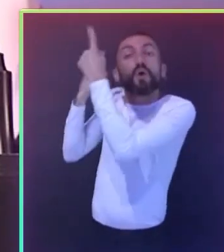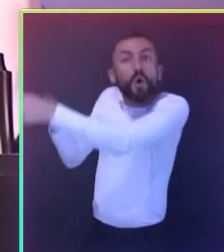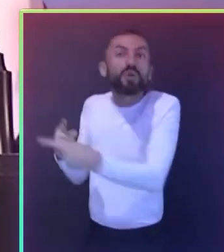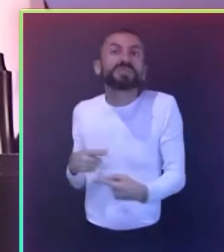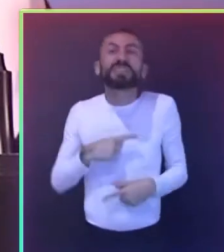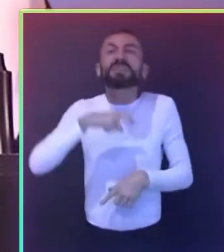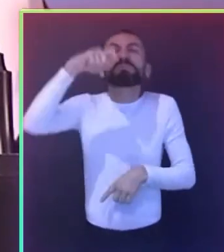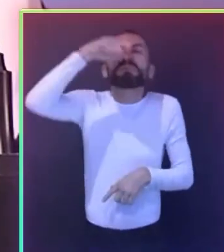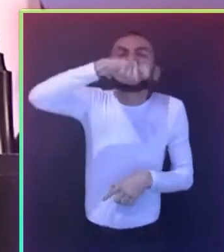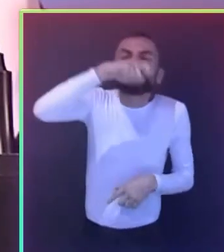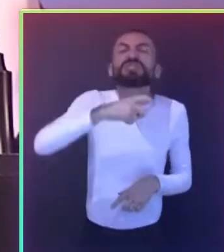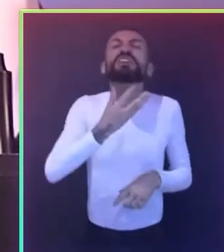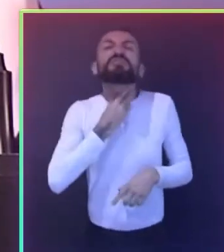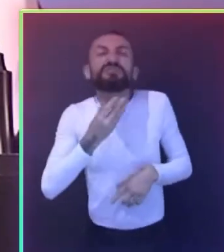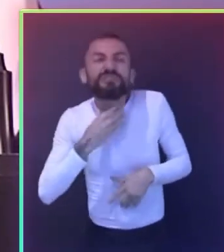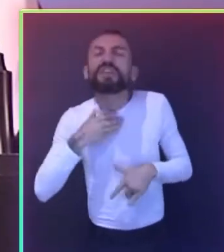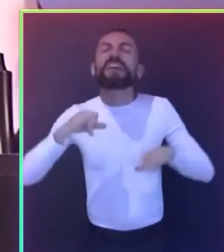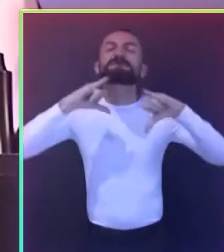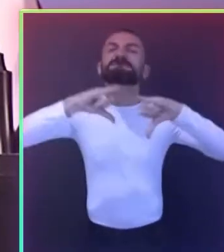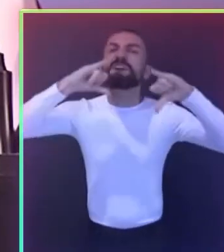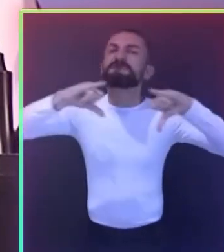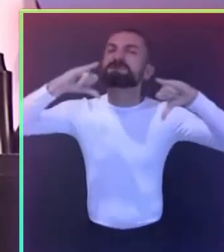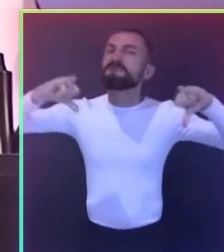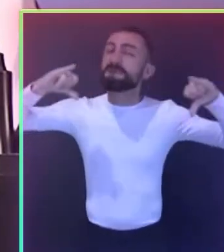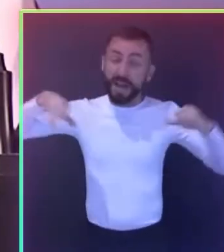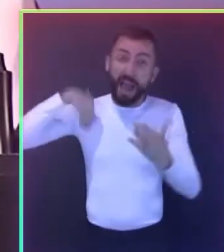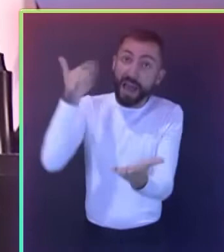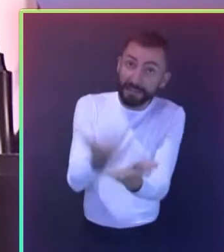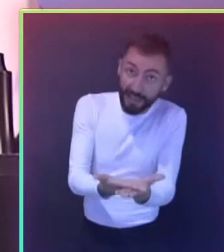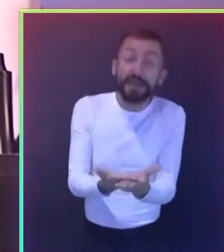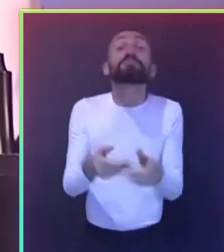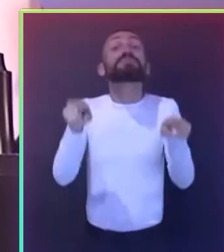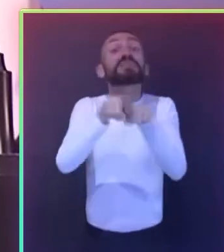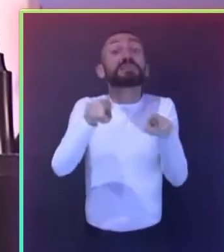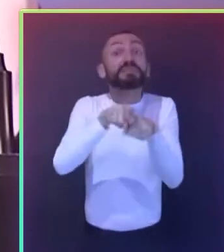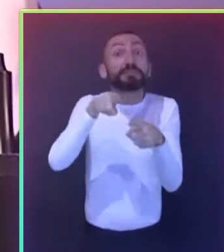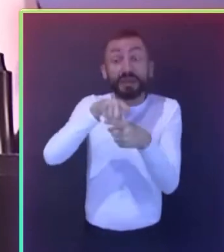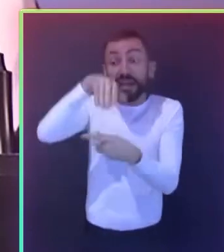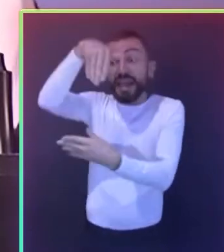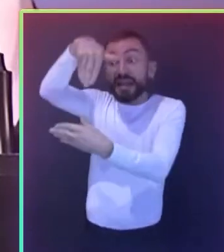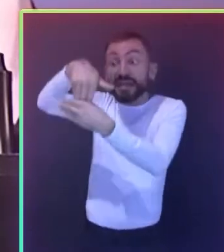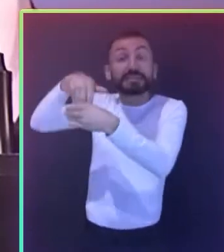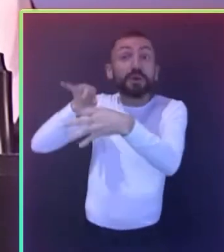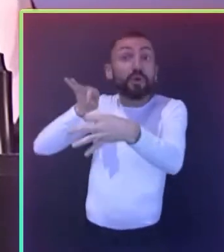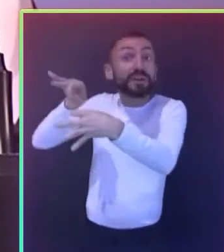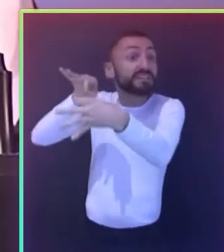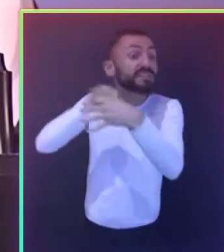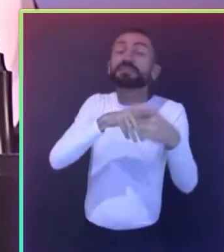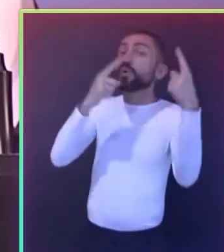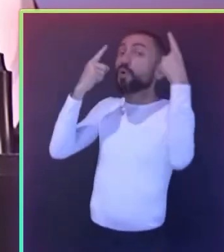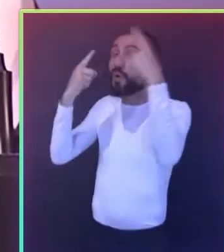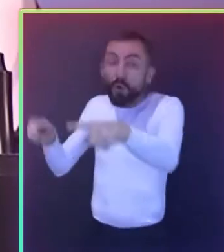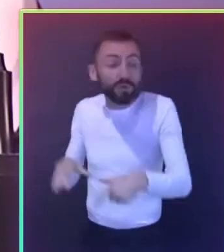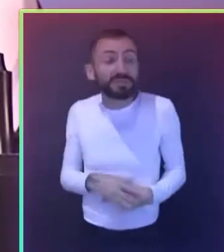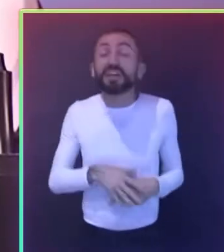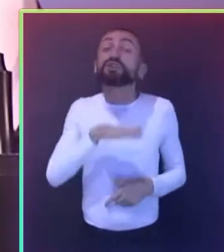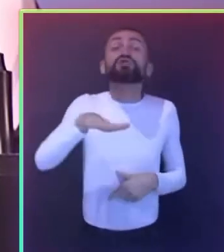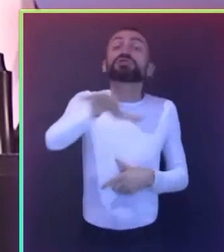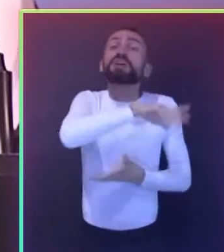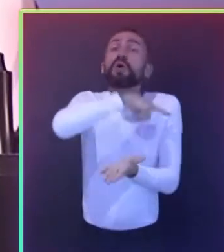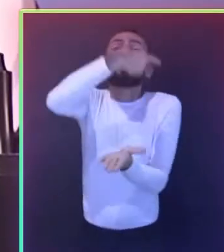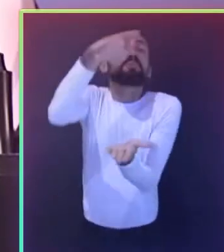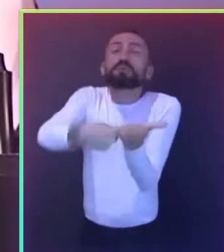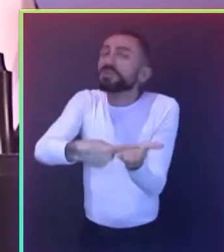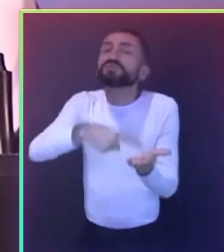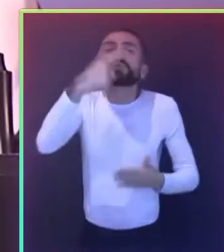e narrativas em verídicas O Ataque ao sistema eleitoral que os elegeu a falta de compromisso social